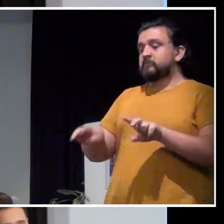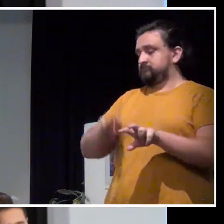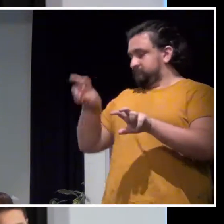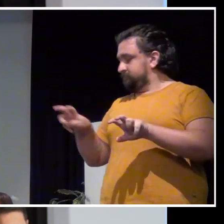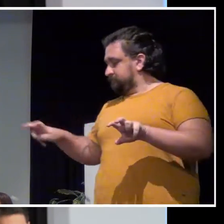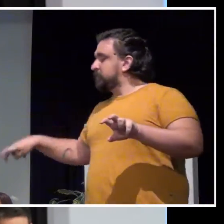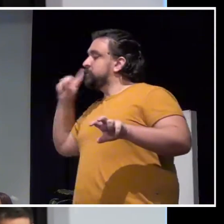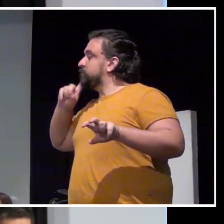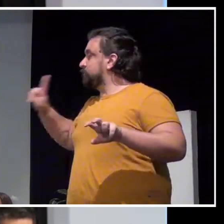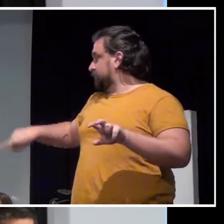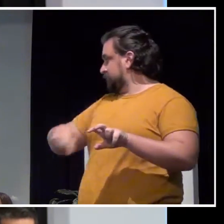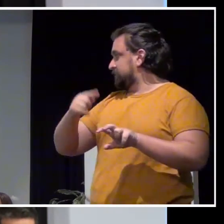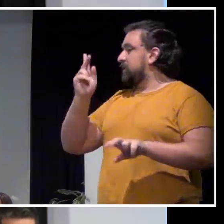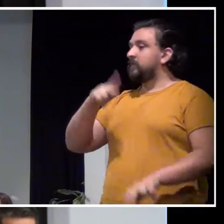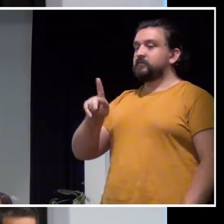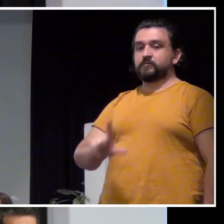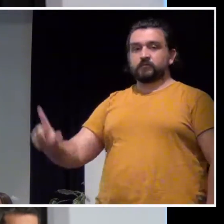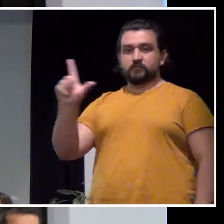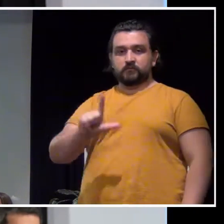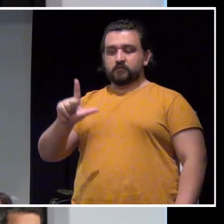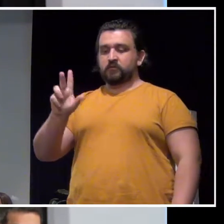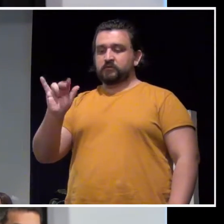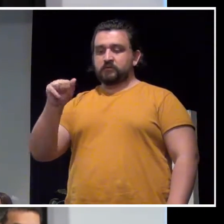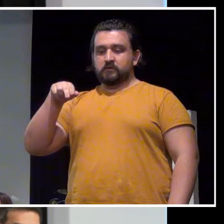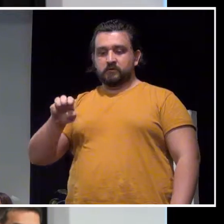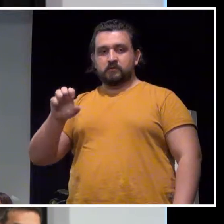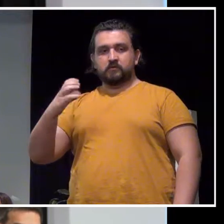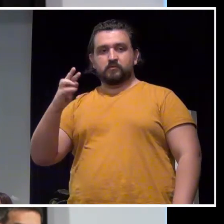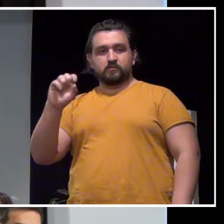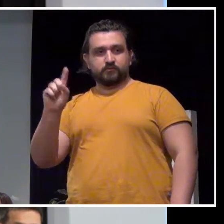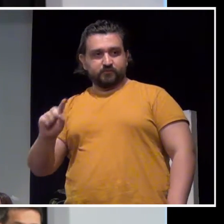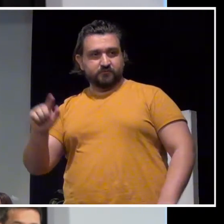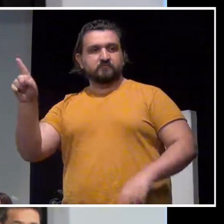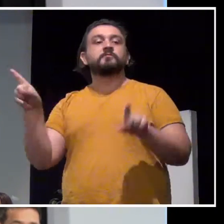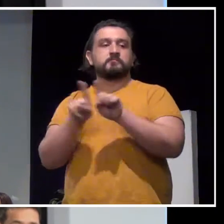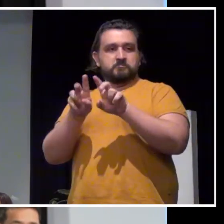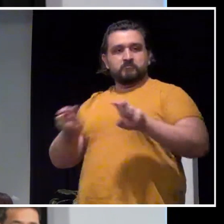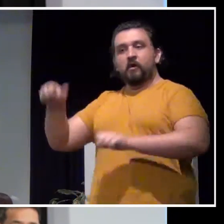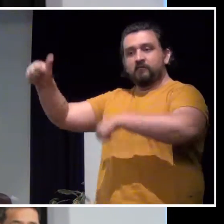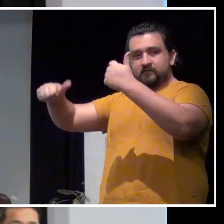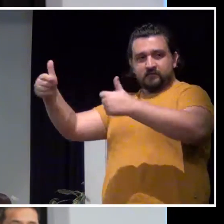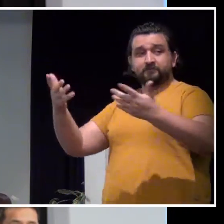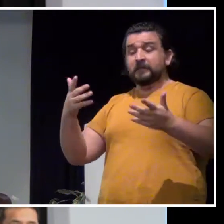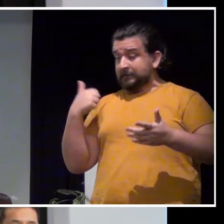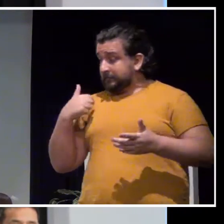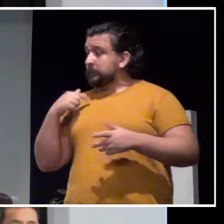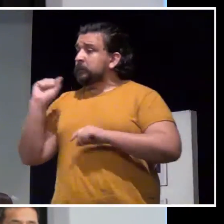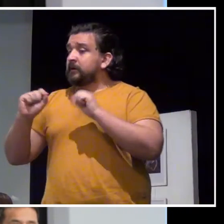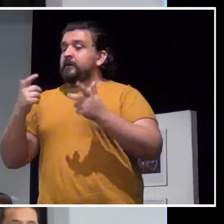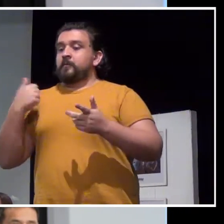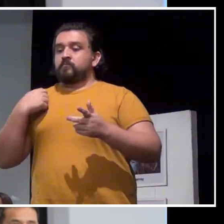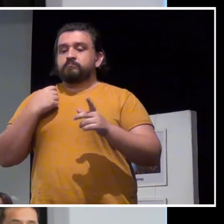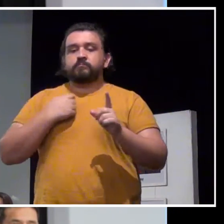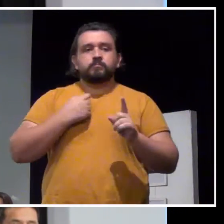surda, a professora Luciane Cruz. E aí eu vou evoluindo em todas